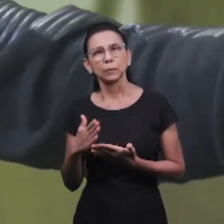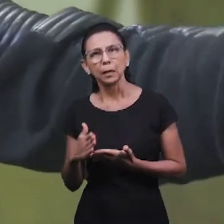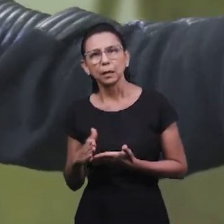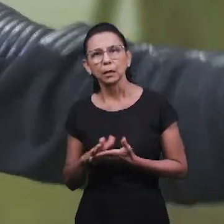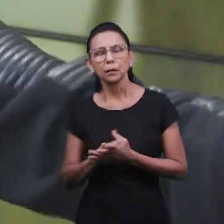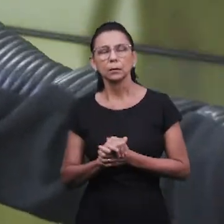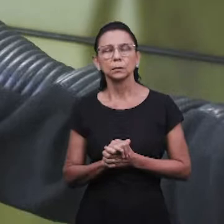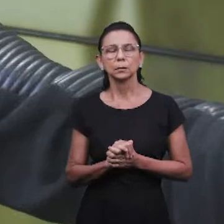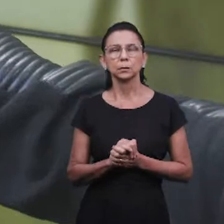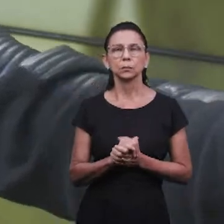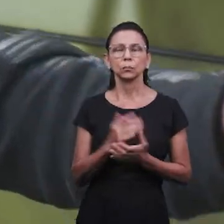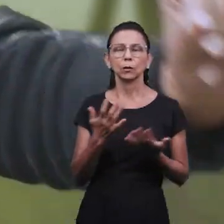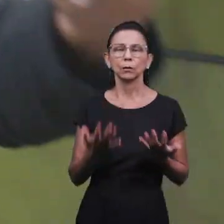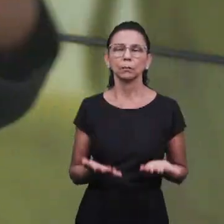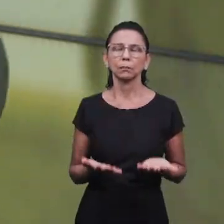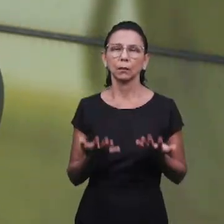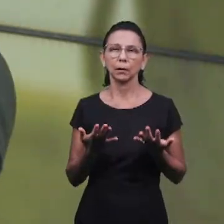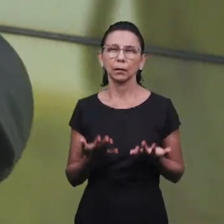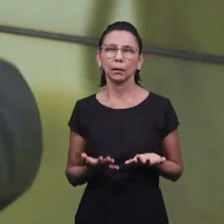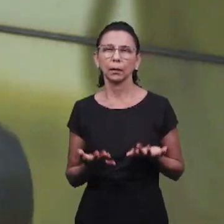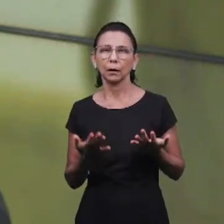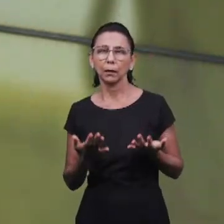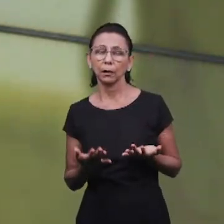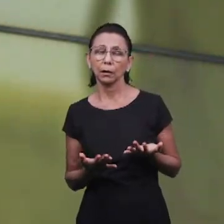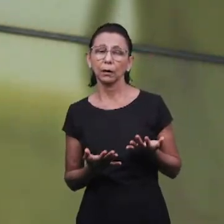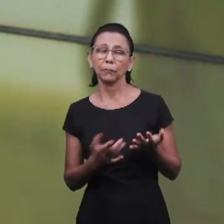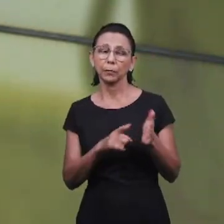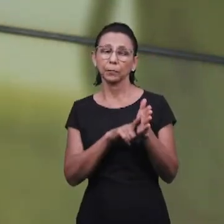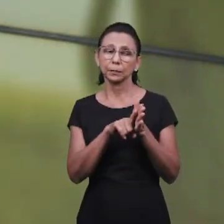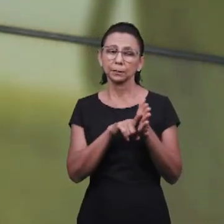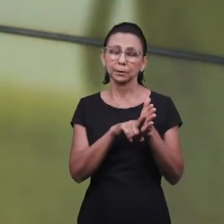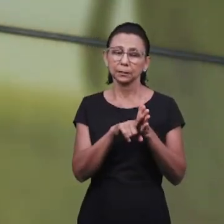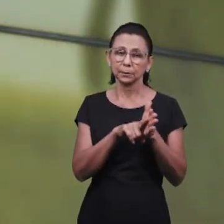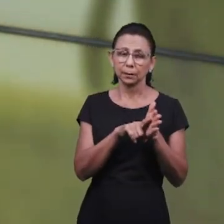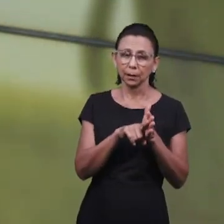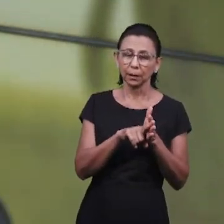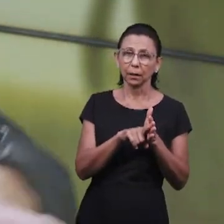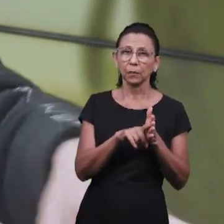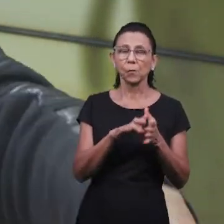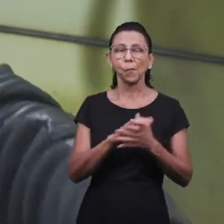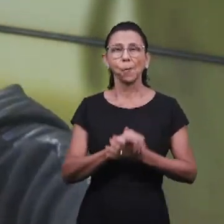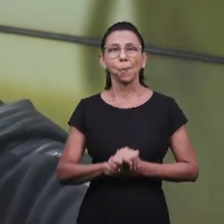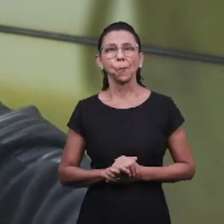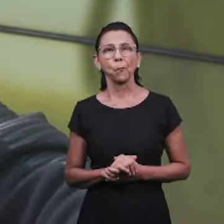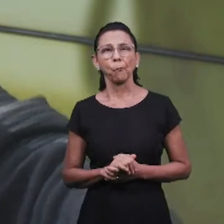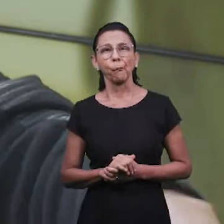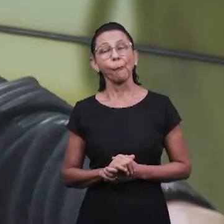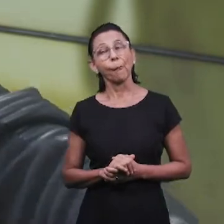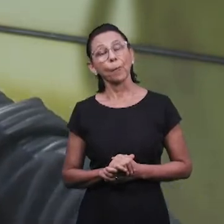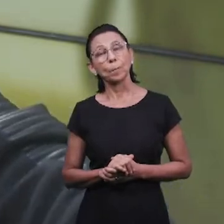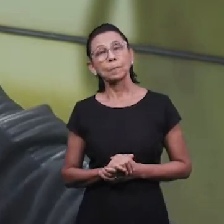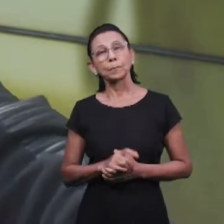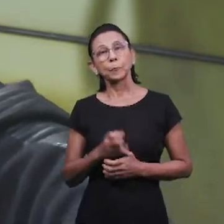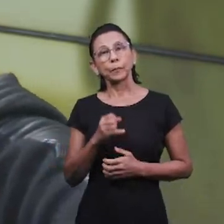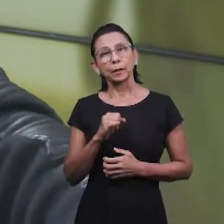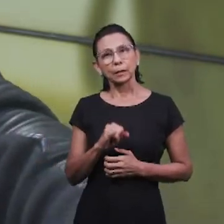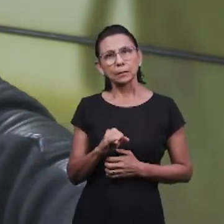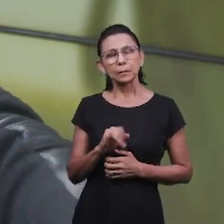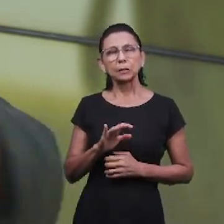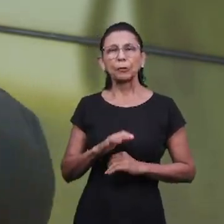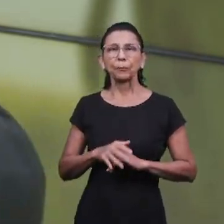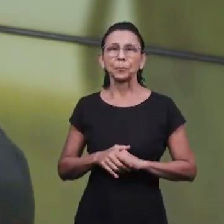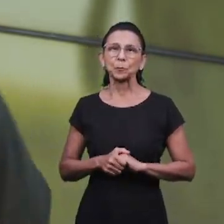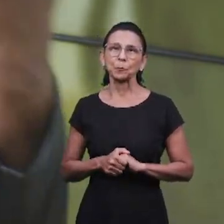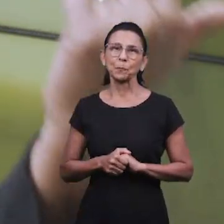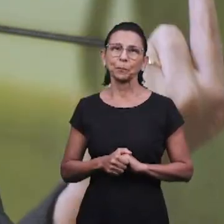um diagnóstico leve, que pode, conforme não havendo a intervenção cedo, as terapias cedo, pode